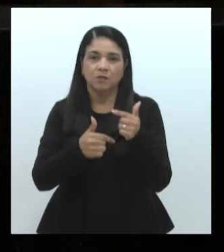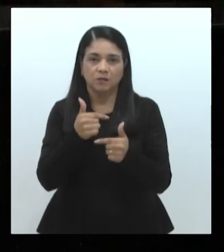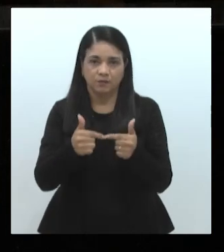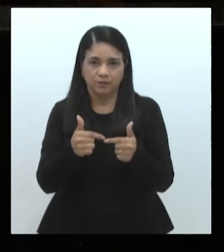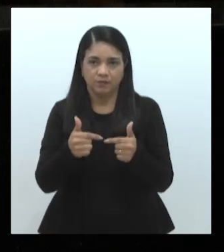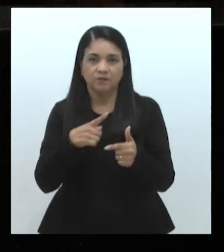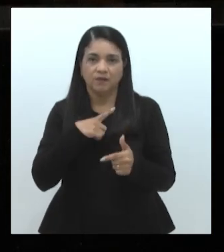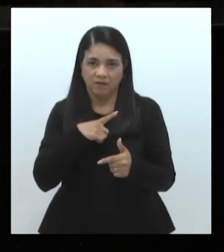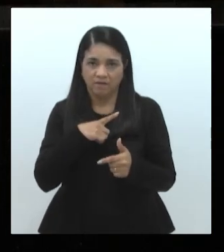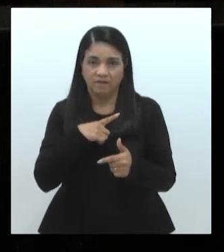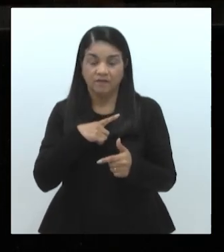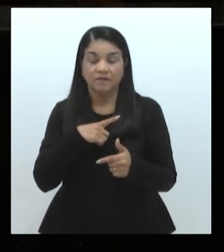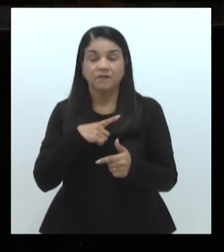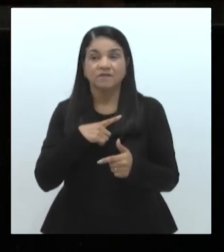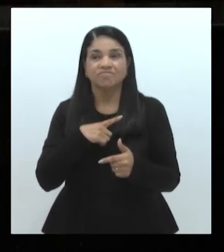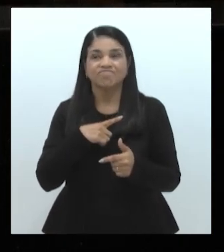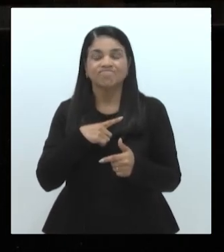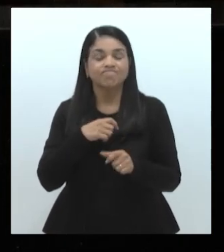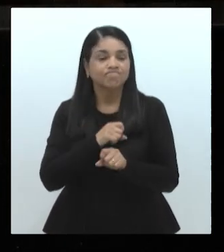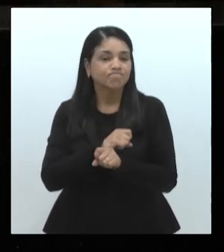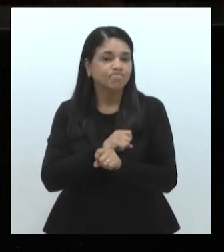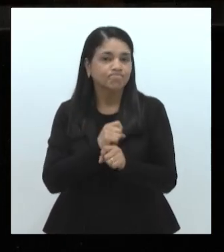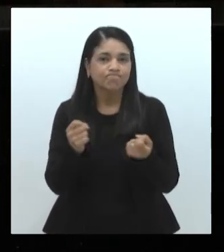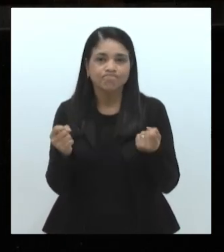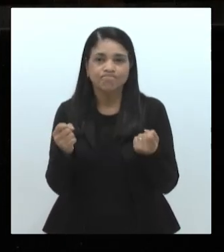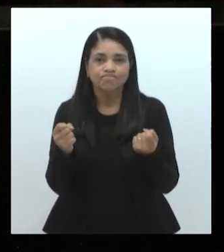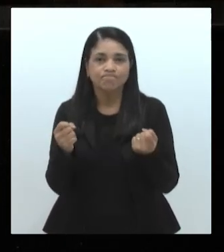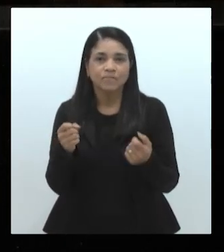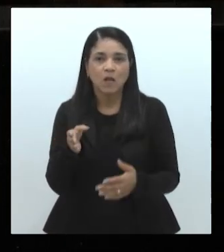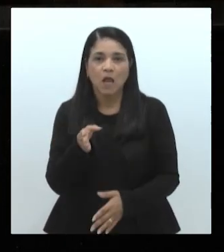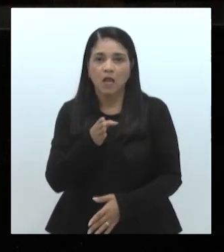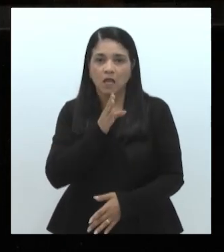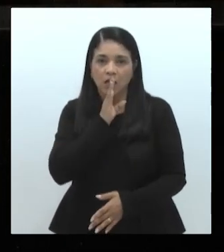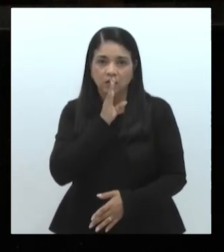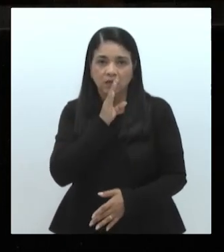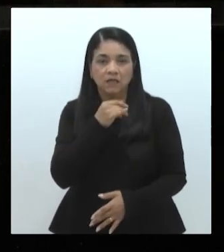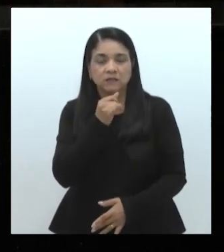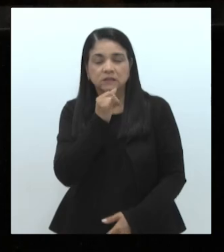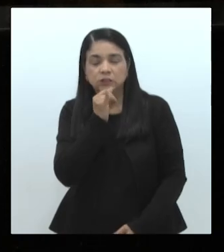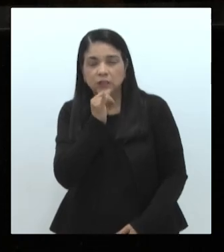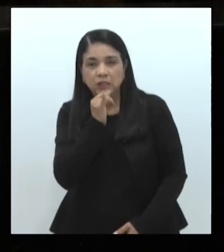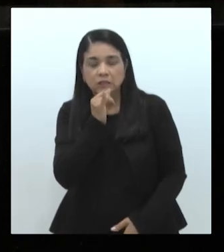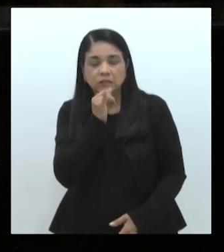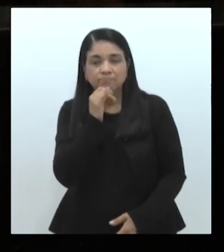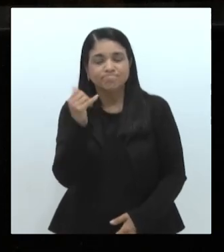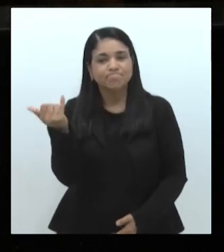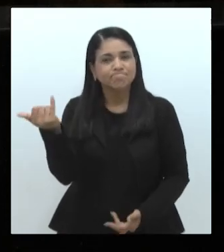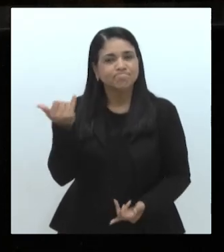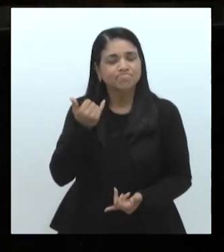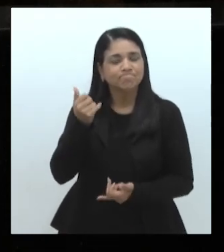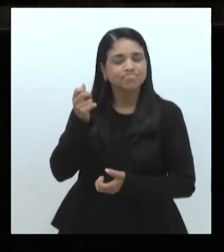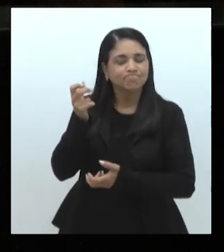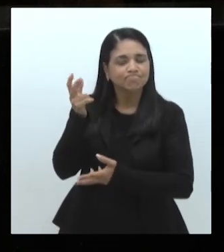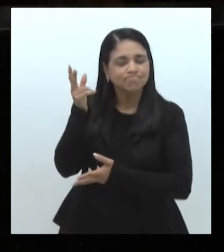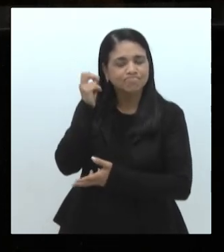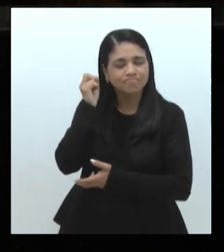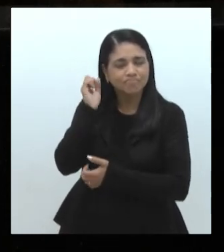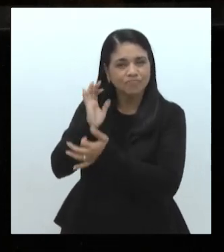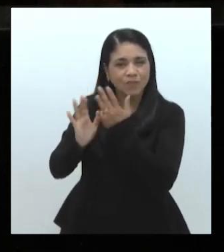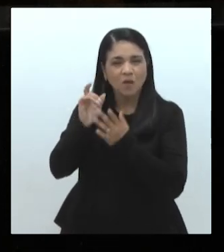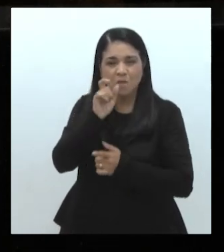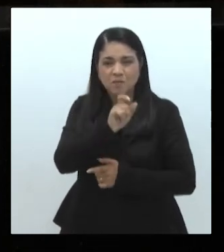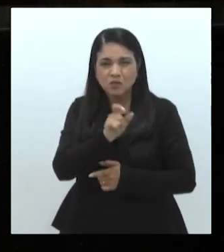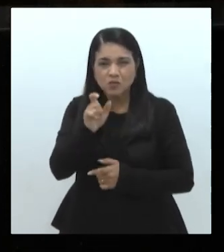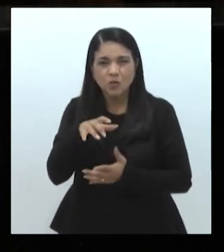Era impossível ficar imune à tristeza dos relatos que ouvimos ali. Pessoas